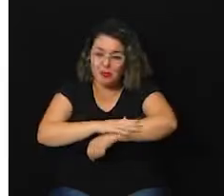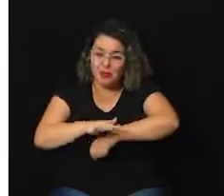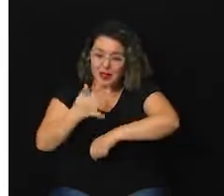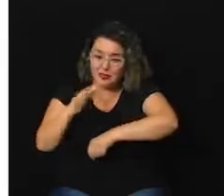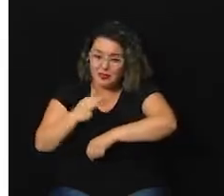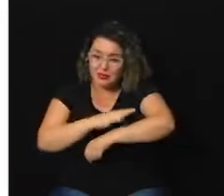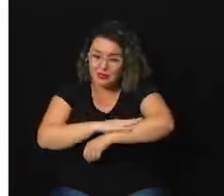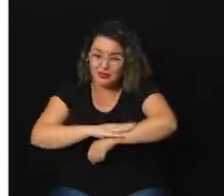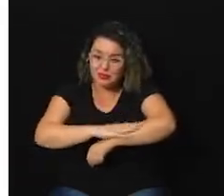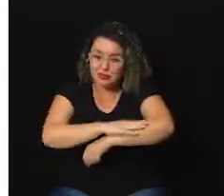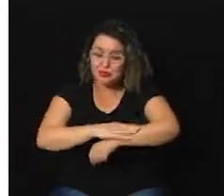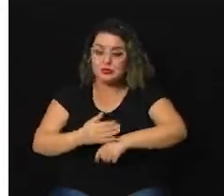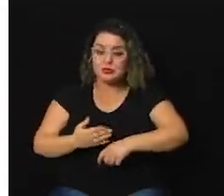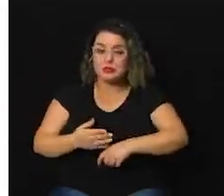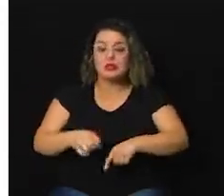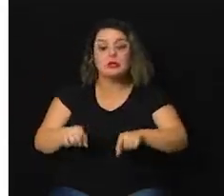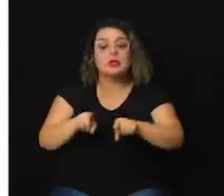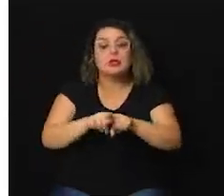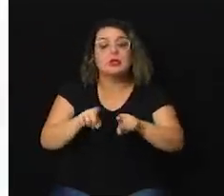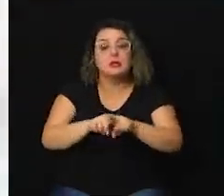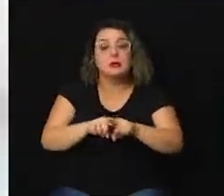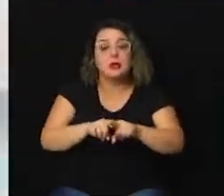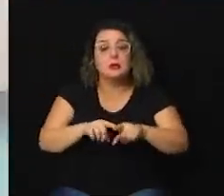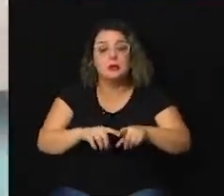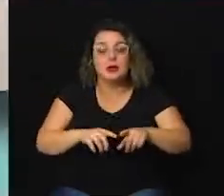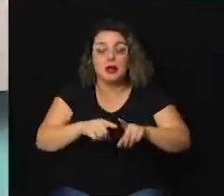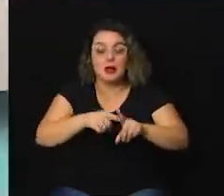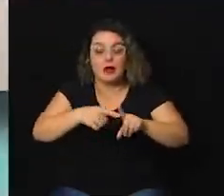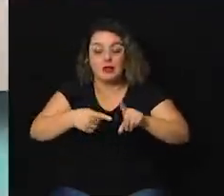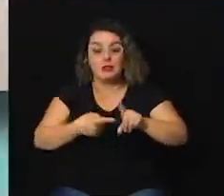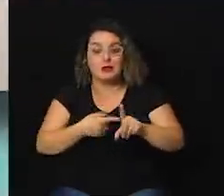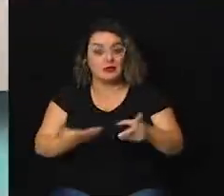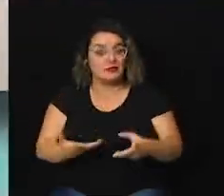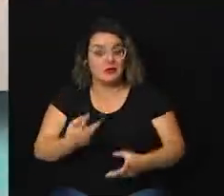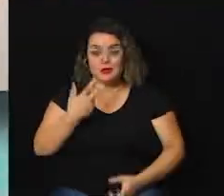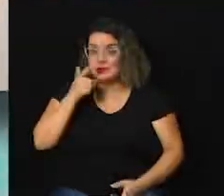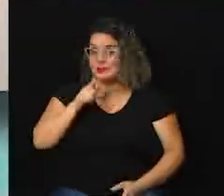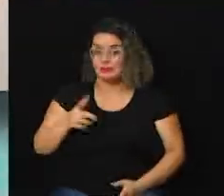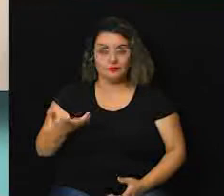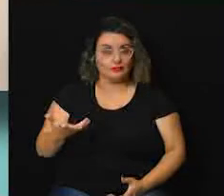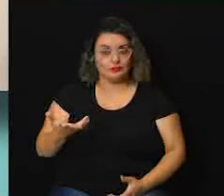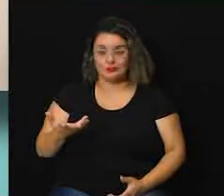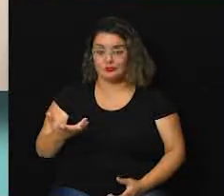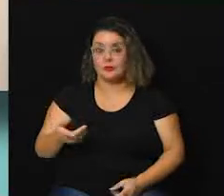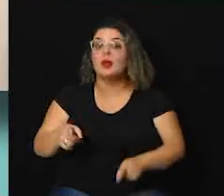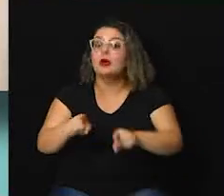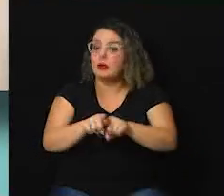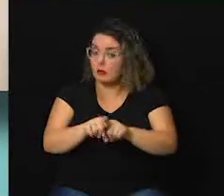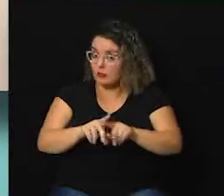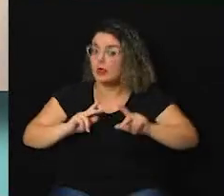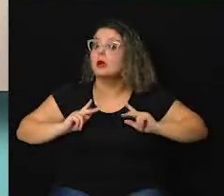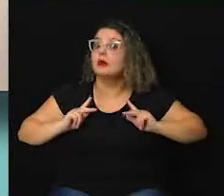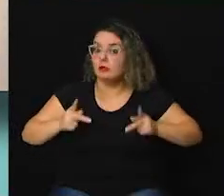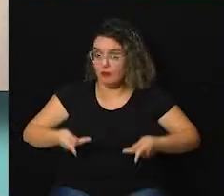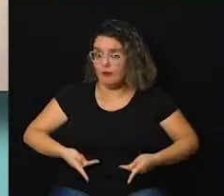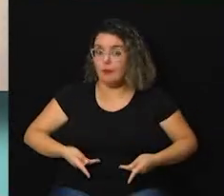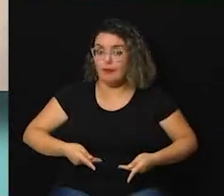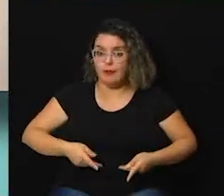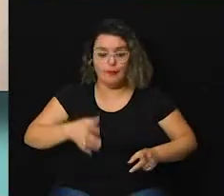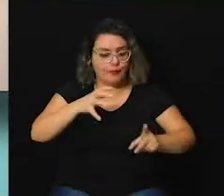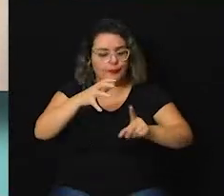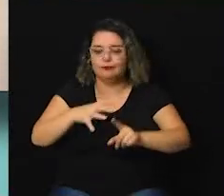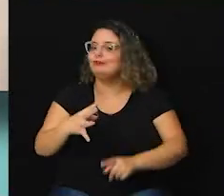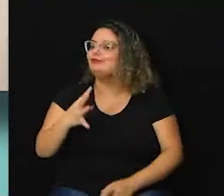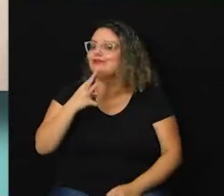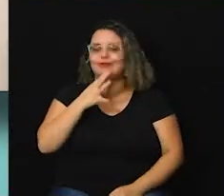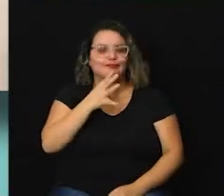feridas e principalmente afetando a fertilidade. Então, às vezes, a população humana também pode estar sendo afetada e